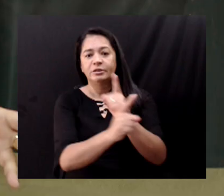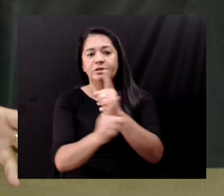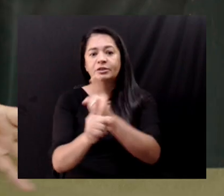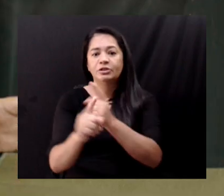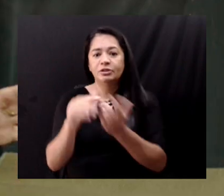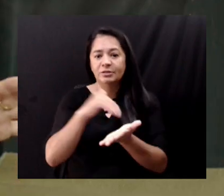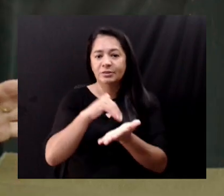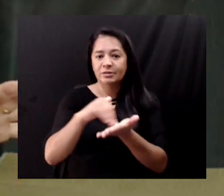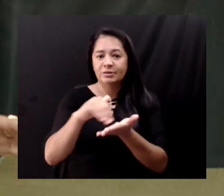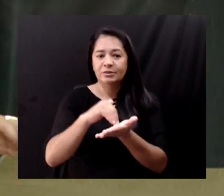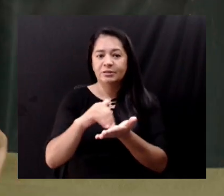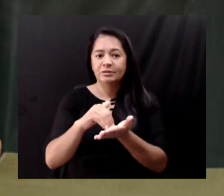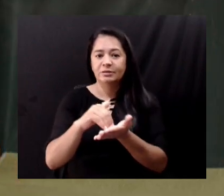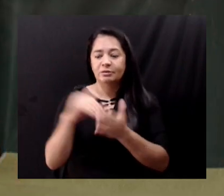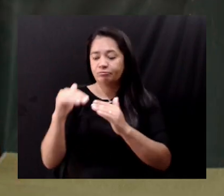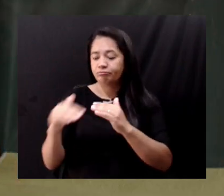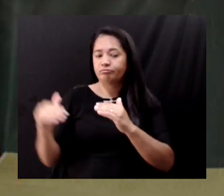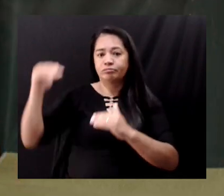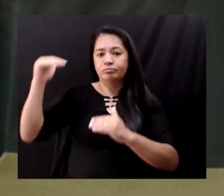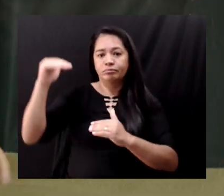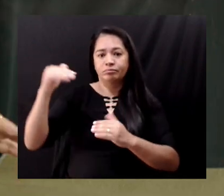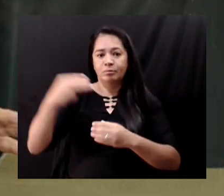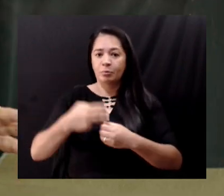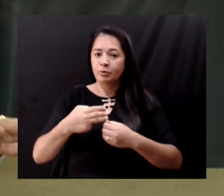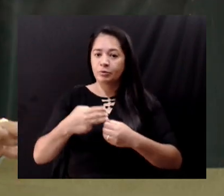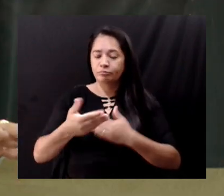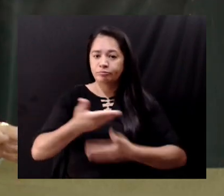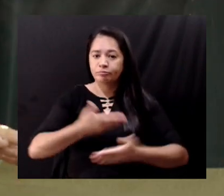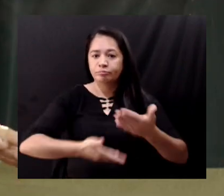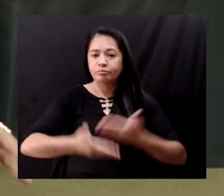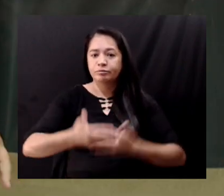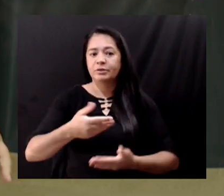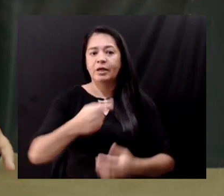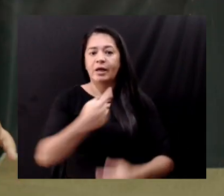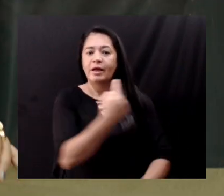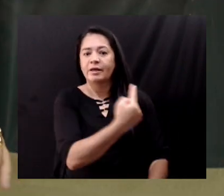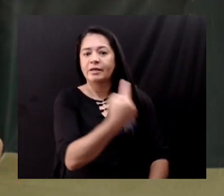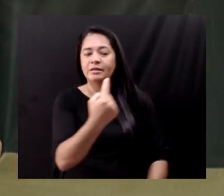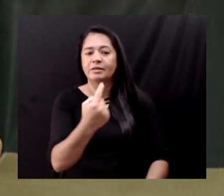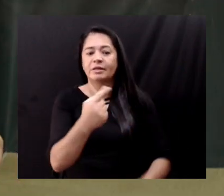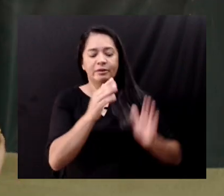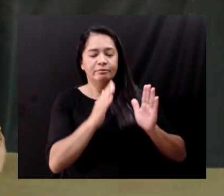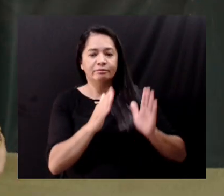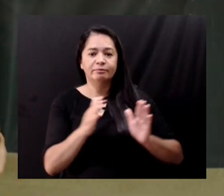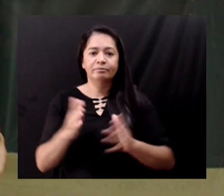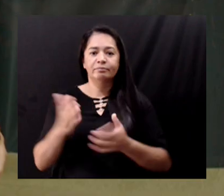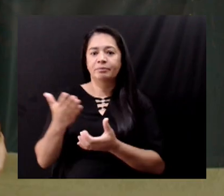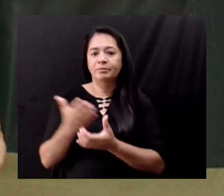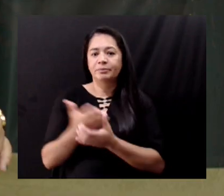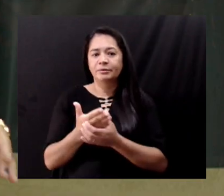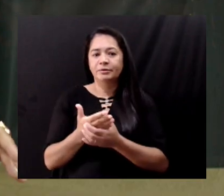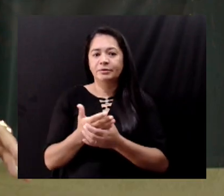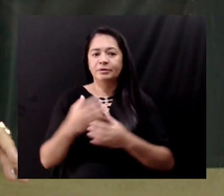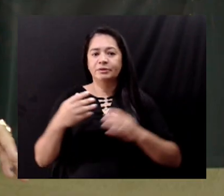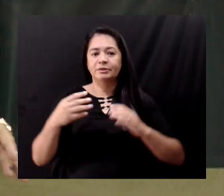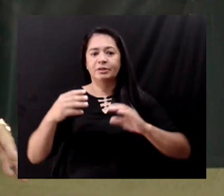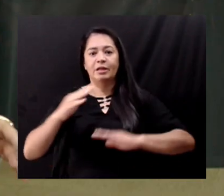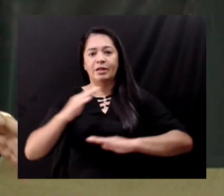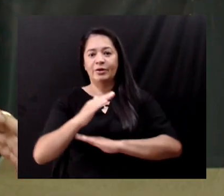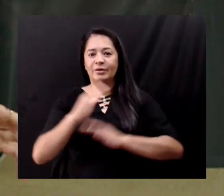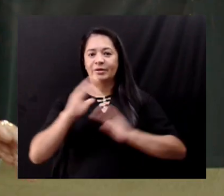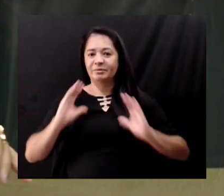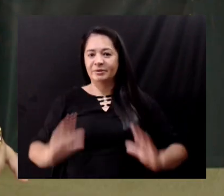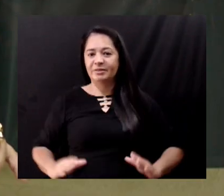autarquias municipais envolvidas em cada processo. O Câmara Cidadã já está disponível para você baixar nas principais